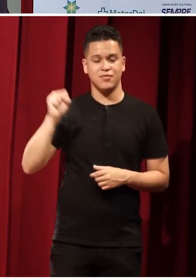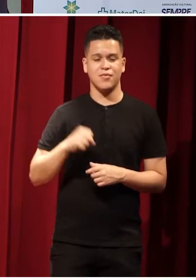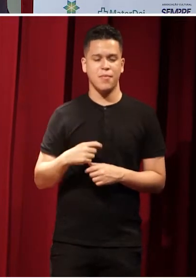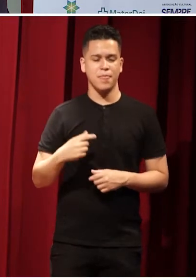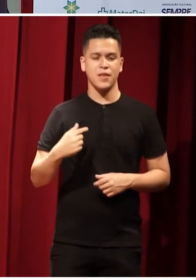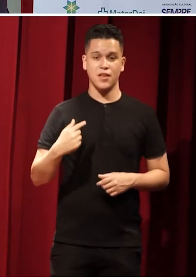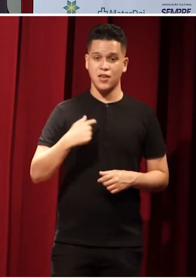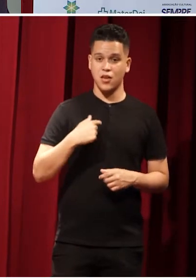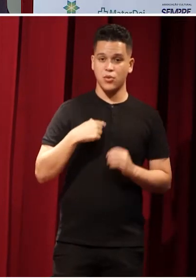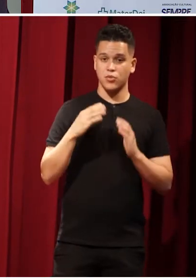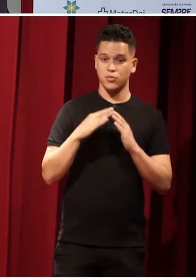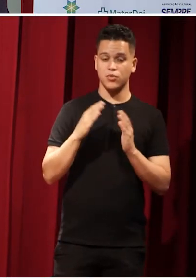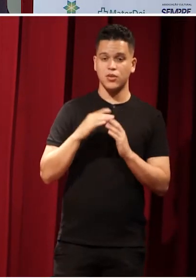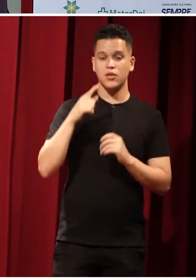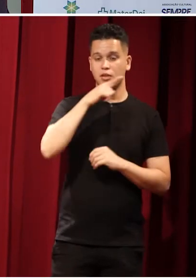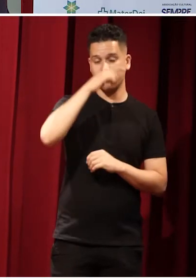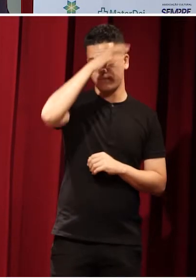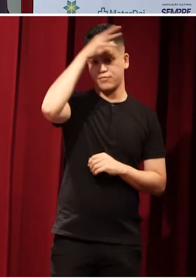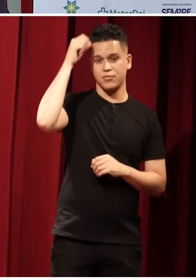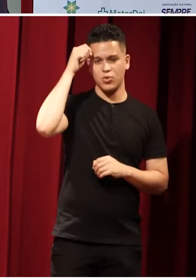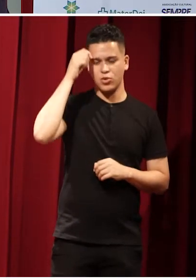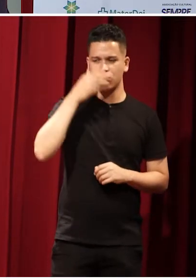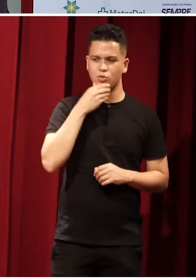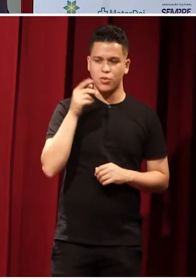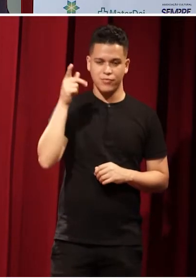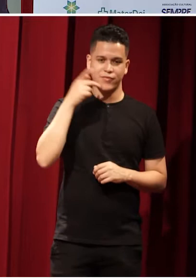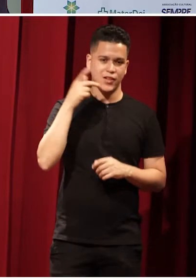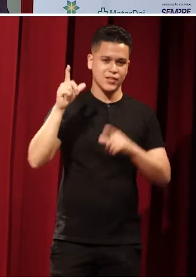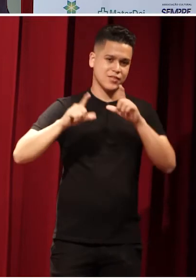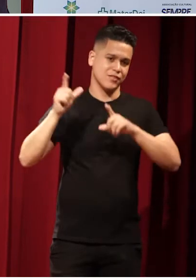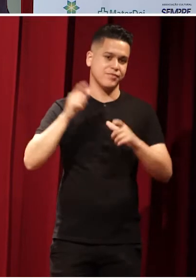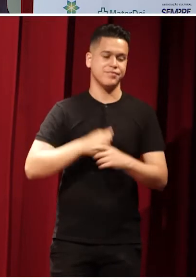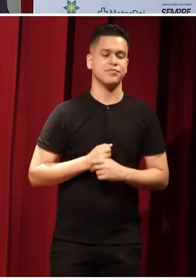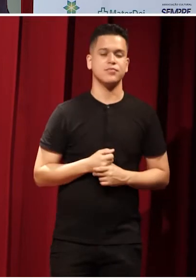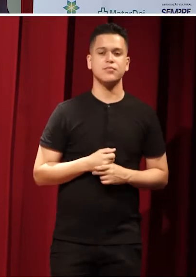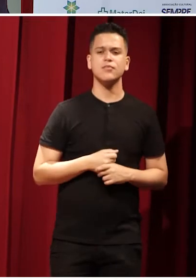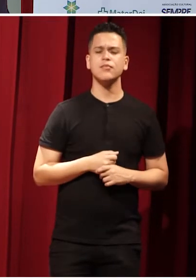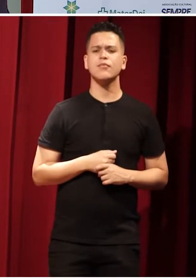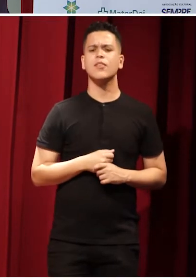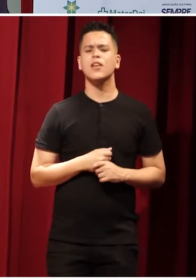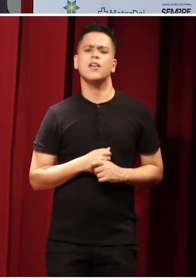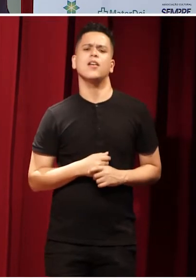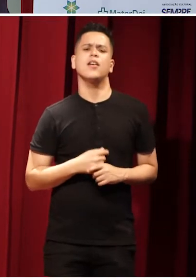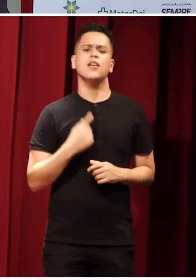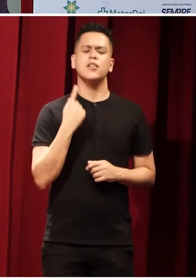na Amazônia, general Vilas Boas dizendo, e um